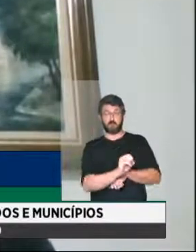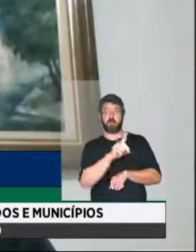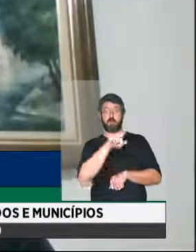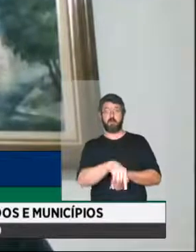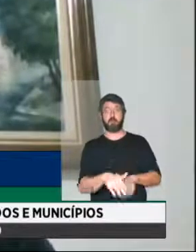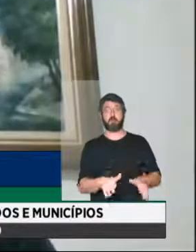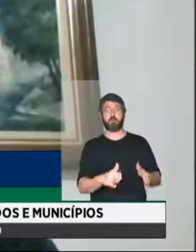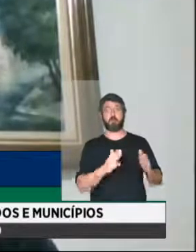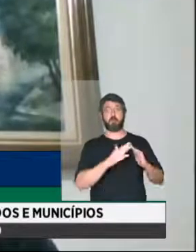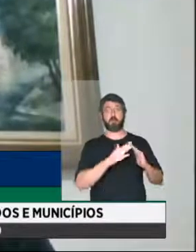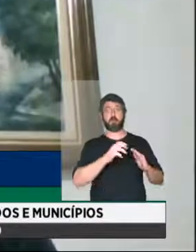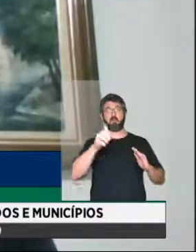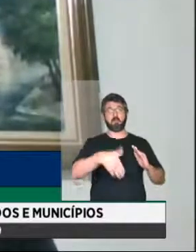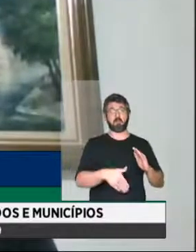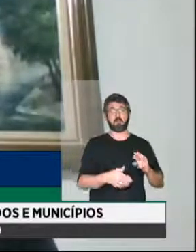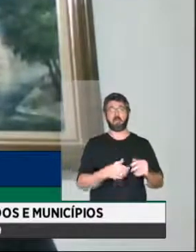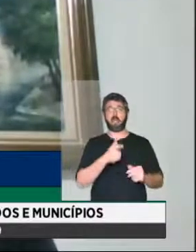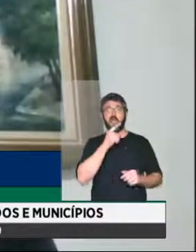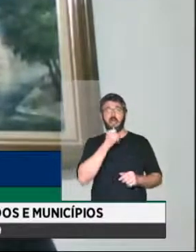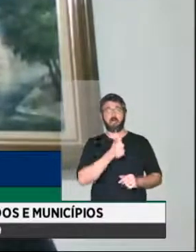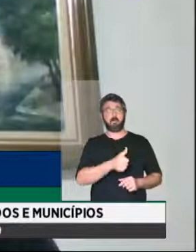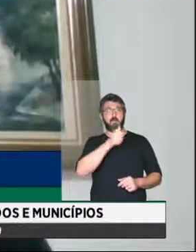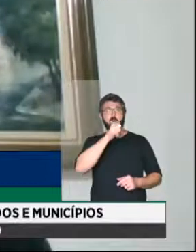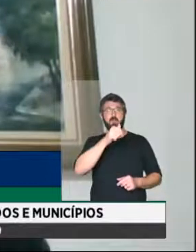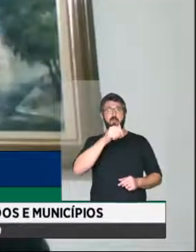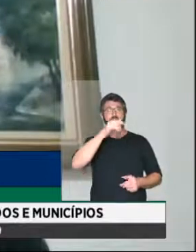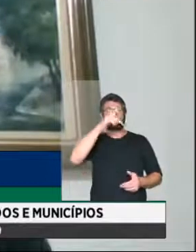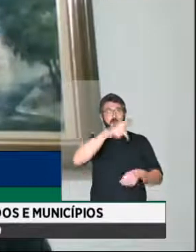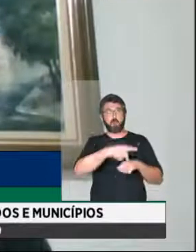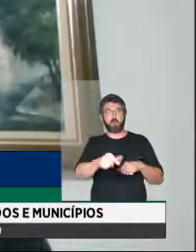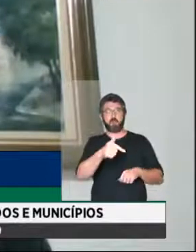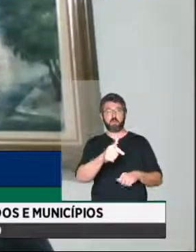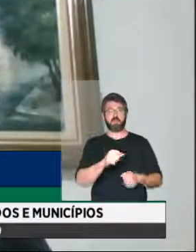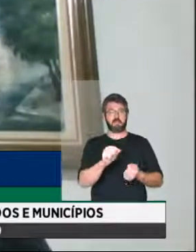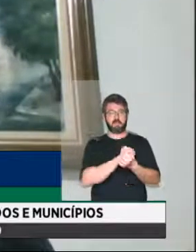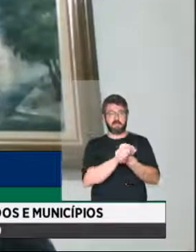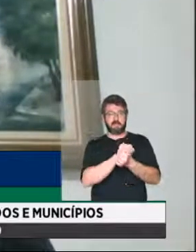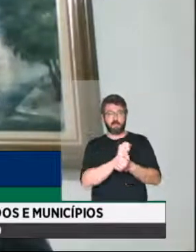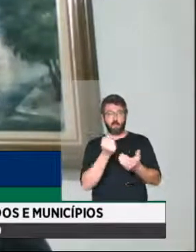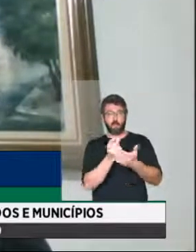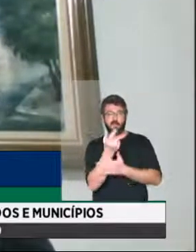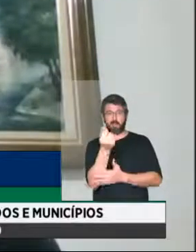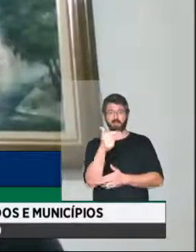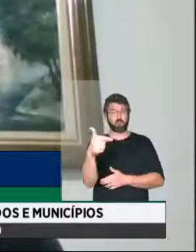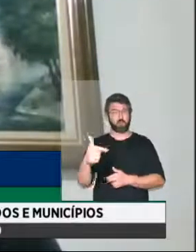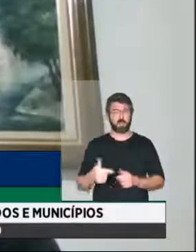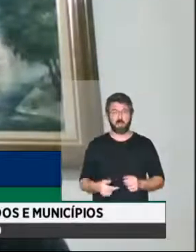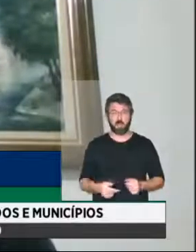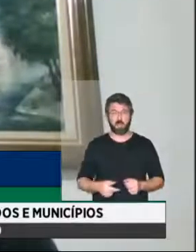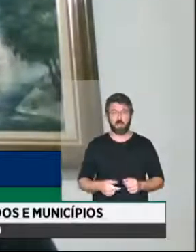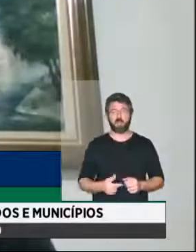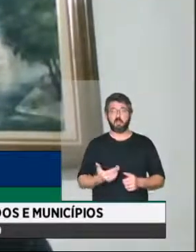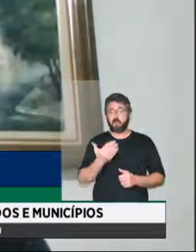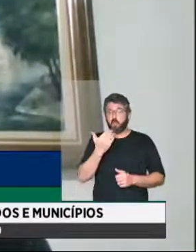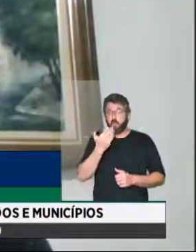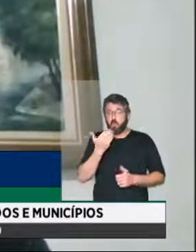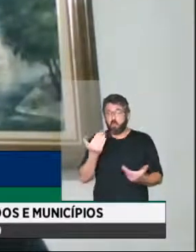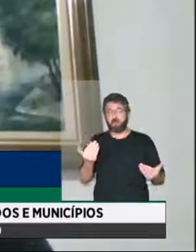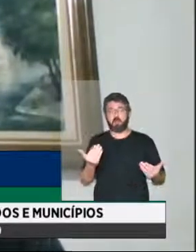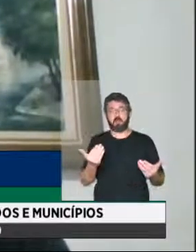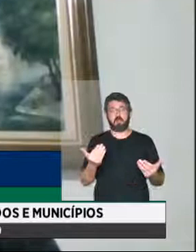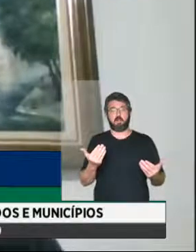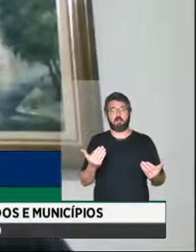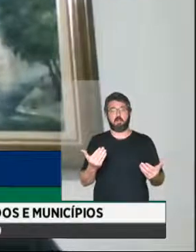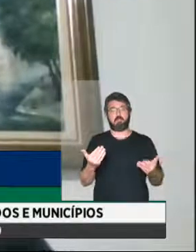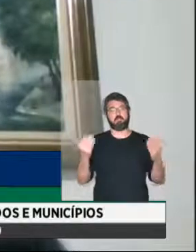os que moram mal, que não têm água potável, não podem comprar sabão, muito menos podem comer. É